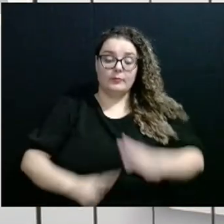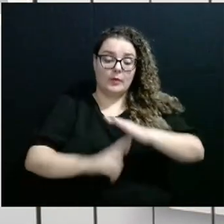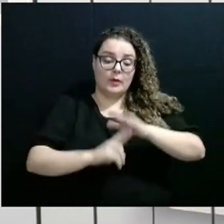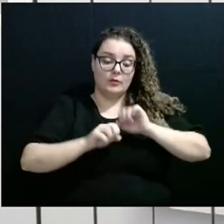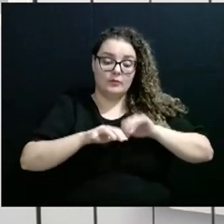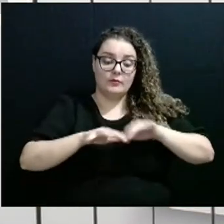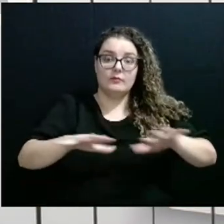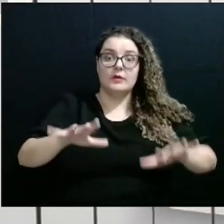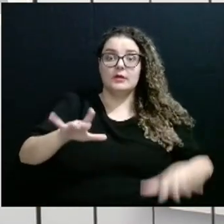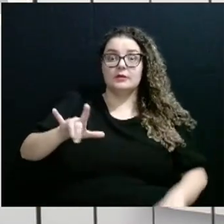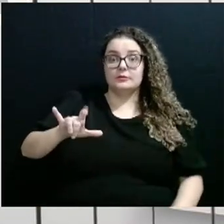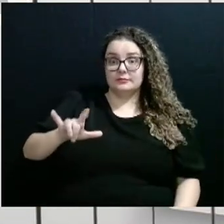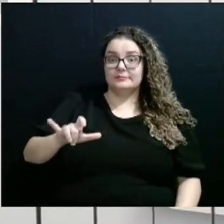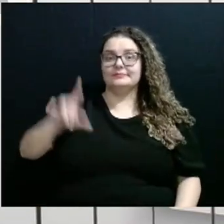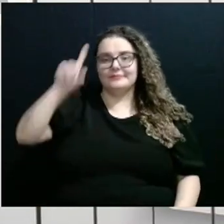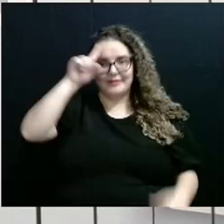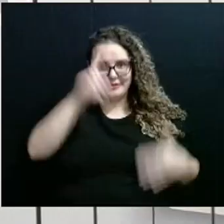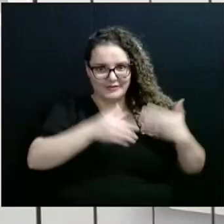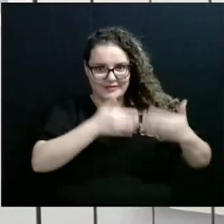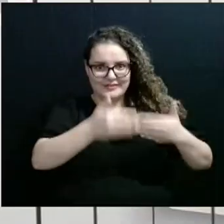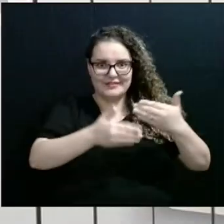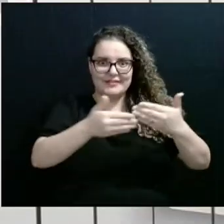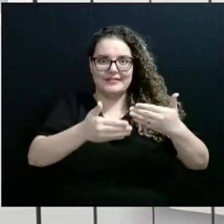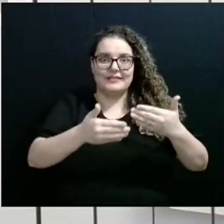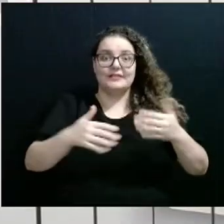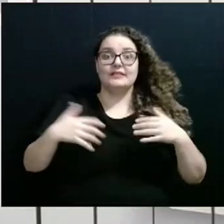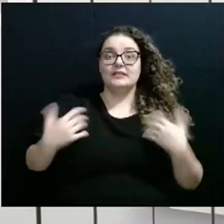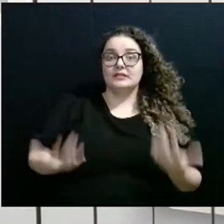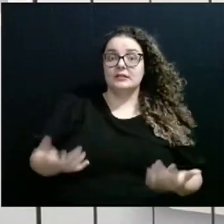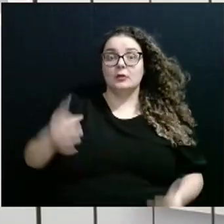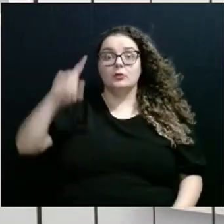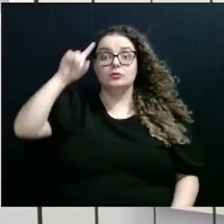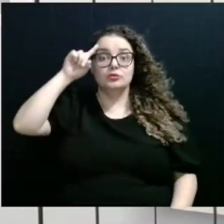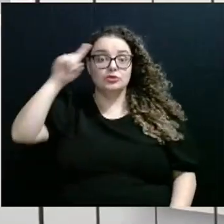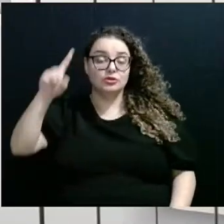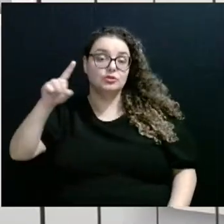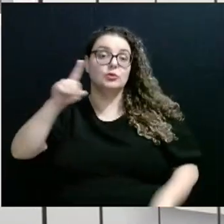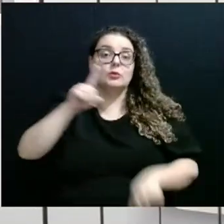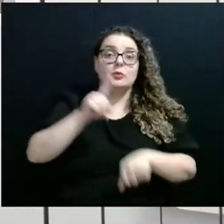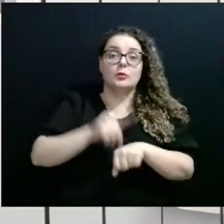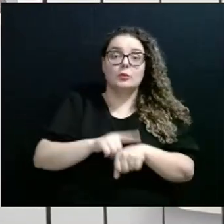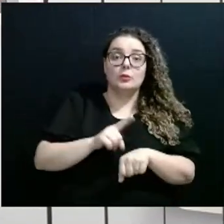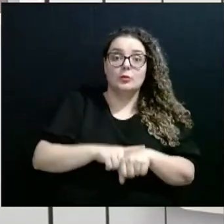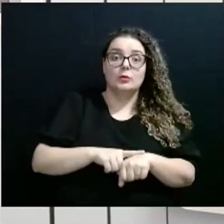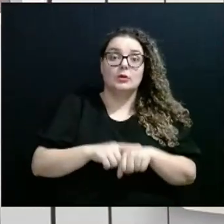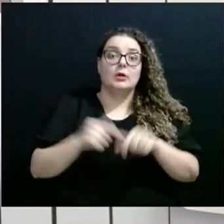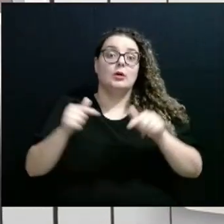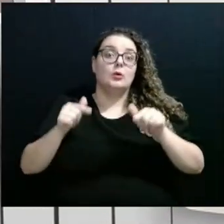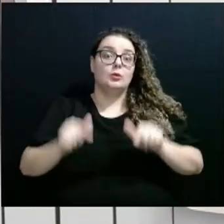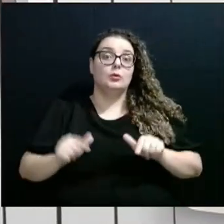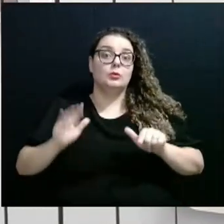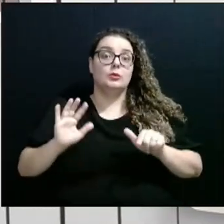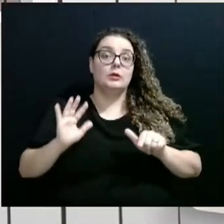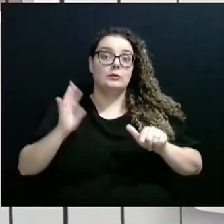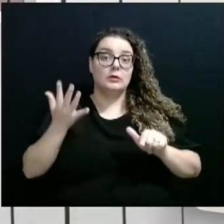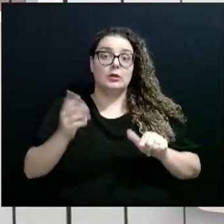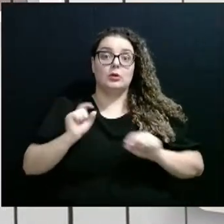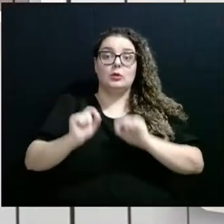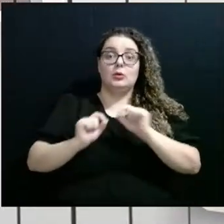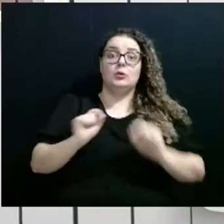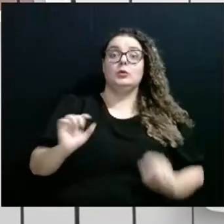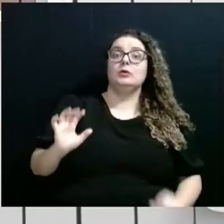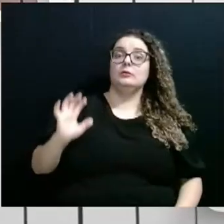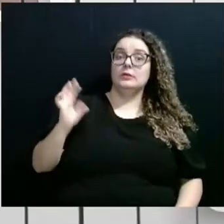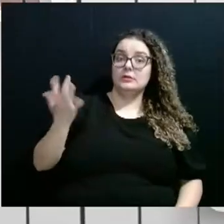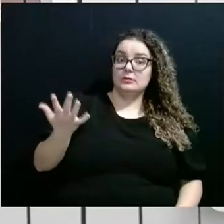na prática. Então, sobre a data, o horário, onde ele vai acontecer, o que vai ser oferecido, eu